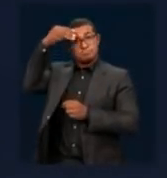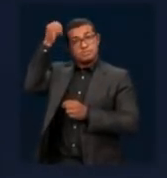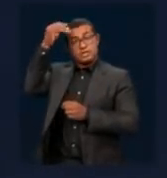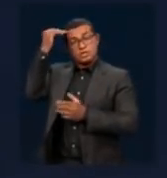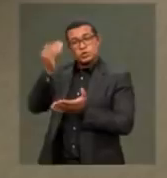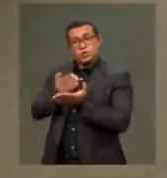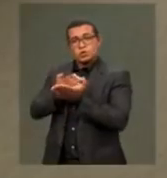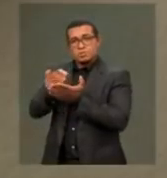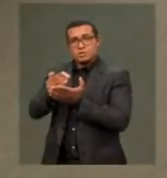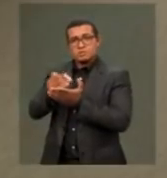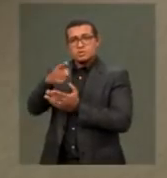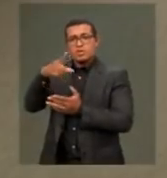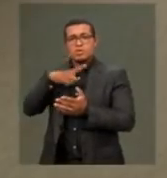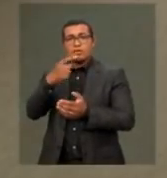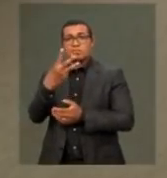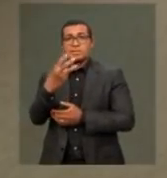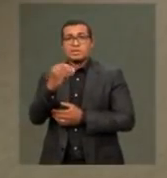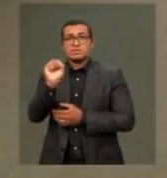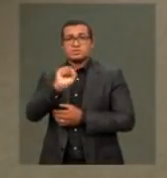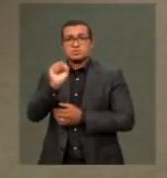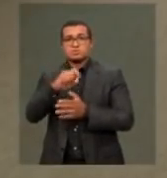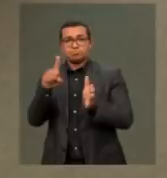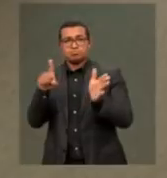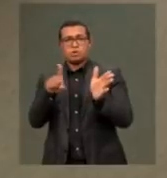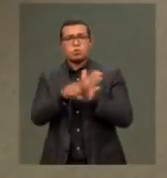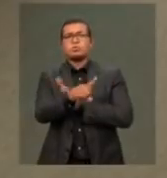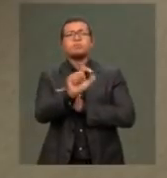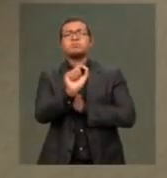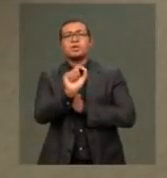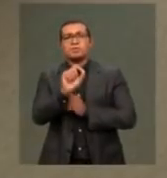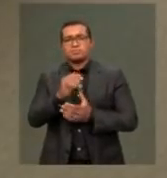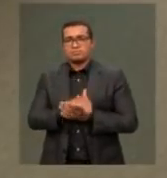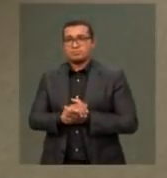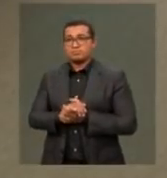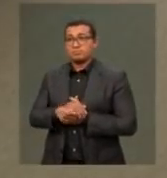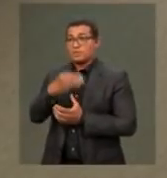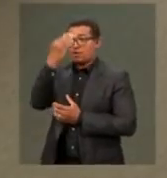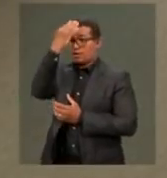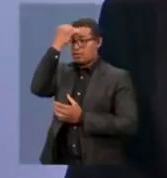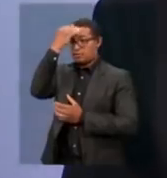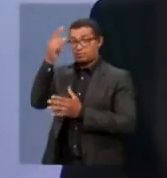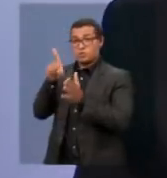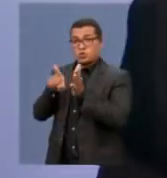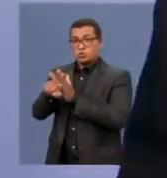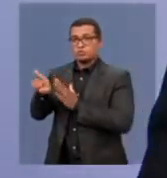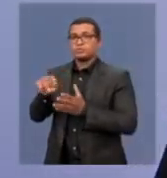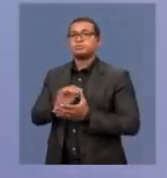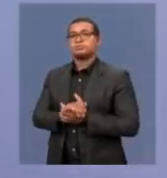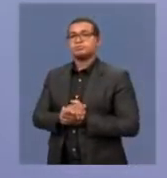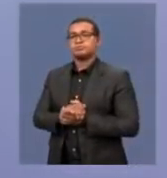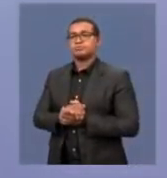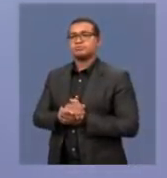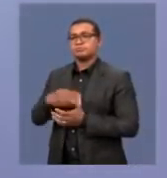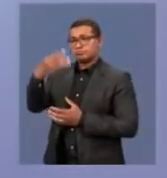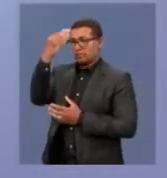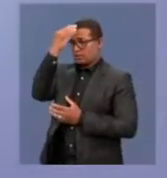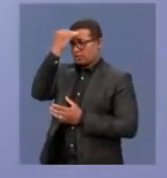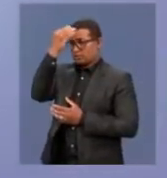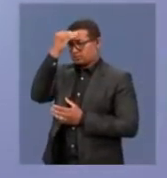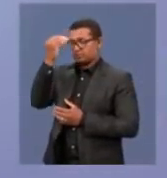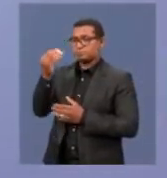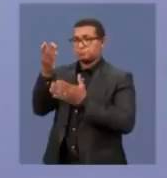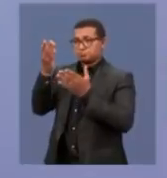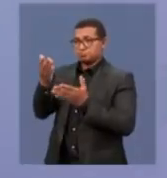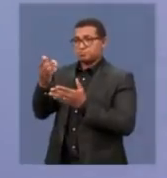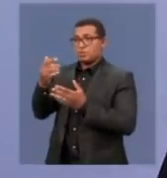candidato o senhor tem 30 segundos para quem vai à sua pergunta por favor casagrande por favor casagrande o meu candidato a